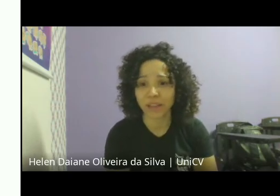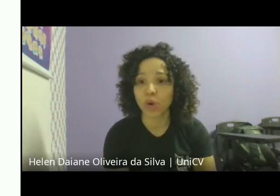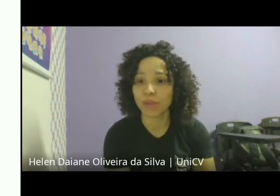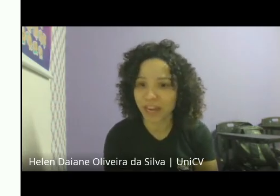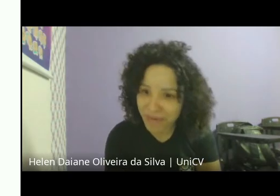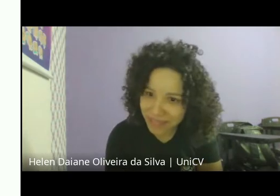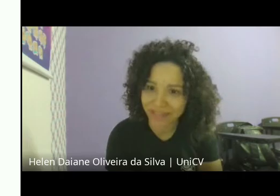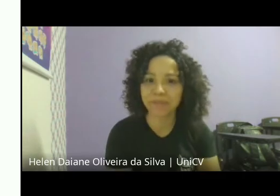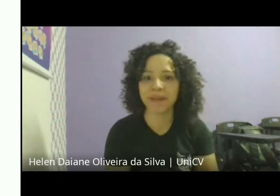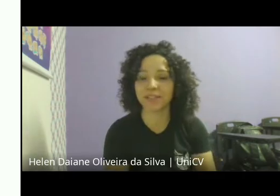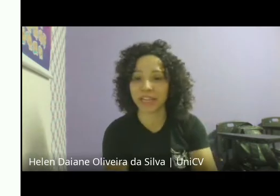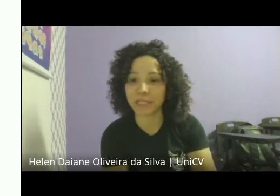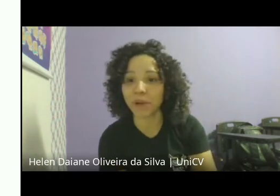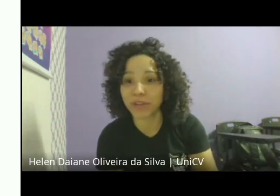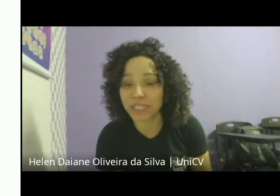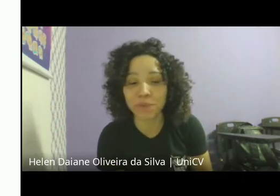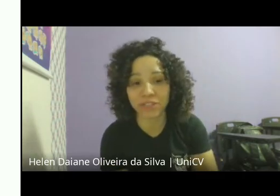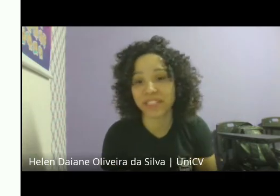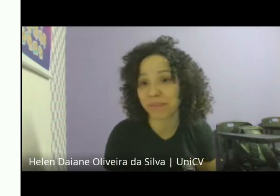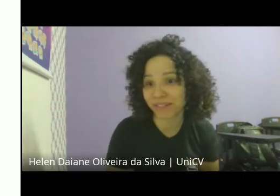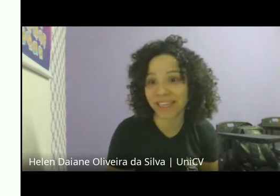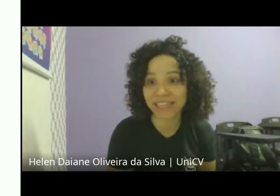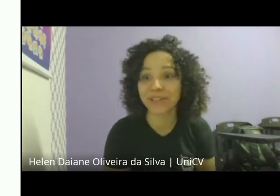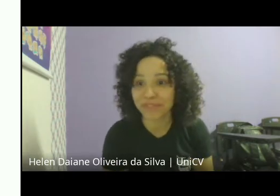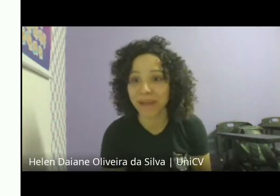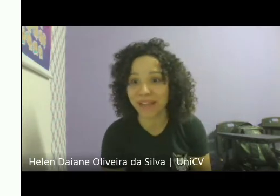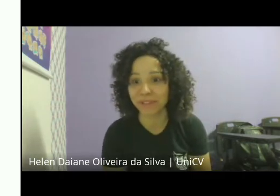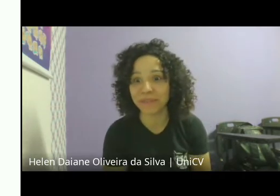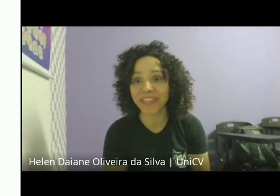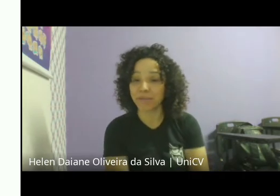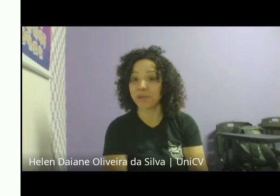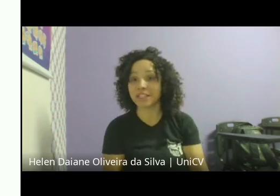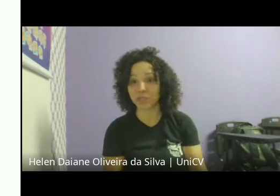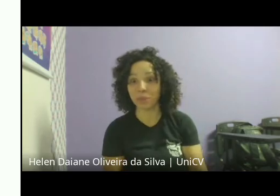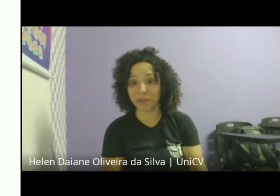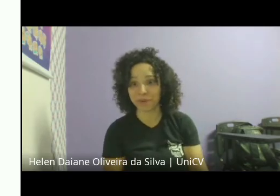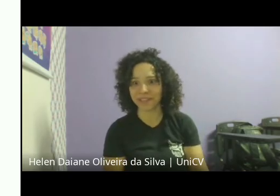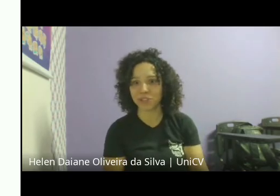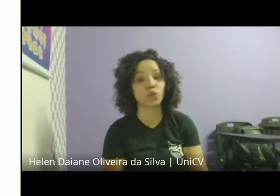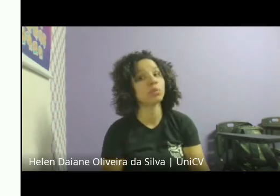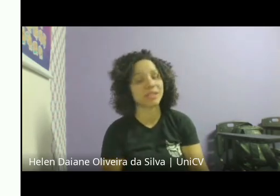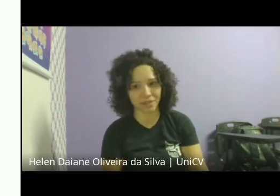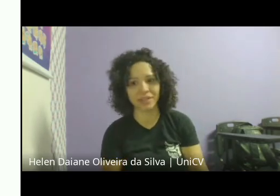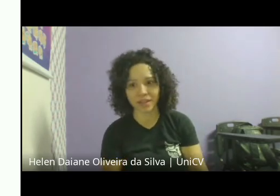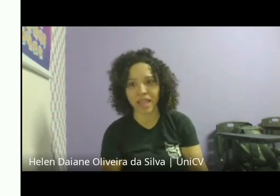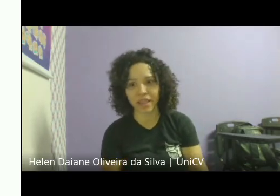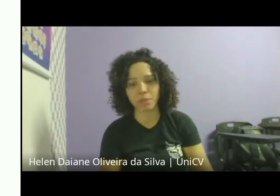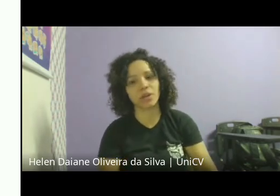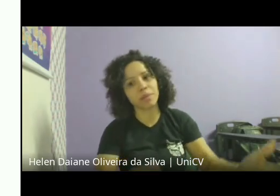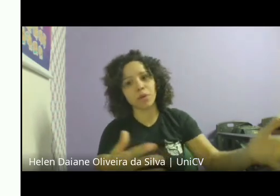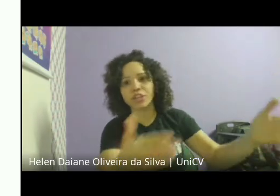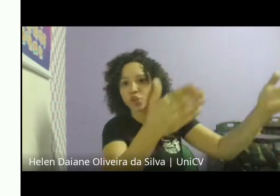inflamáveis. Como que é armazenado na empresa, o que eles podem e o que eles não podem fazer perto daquele líquido inflamável. Uma coisa super importante que o surdo precisava